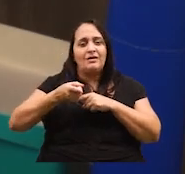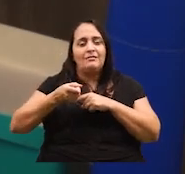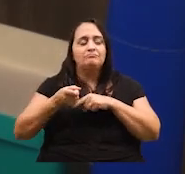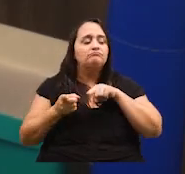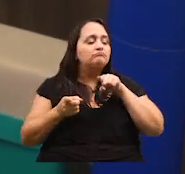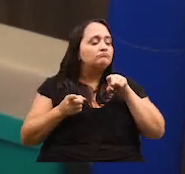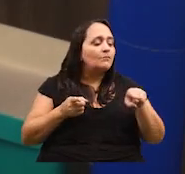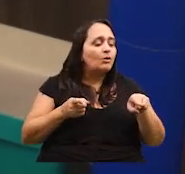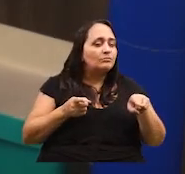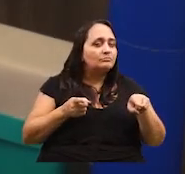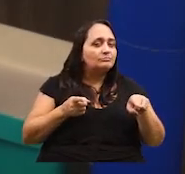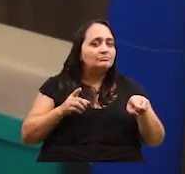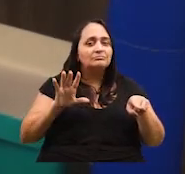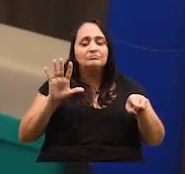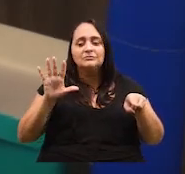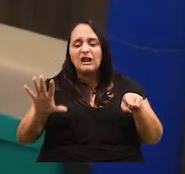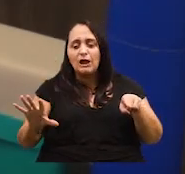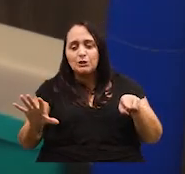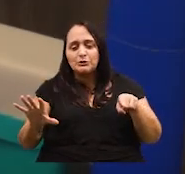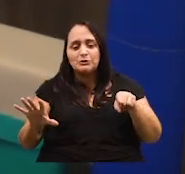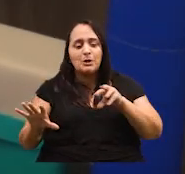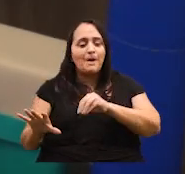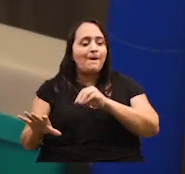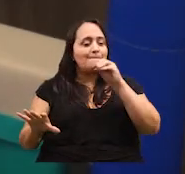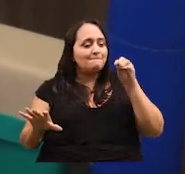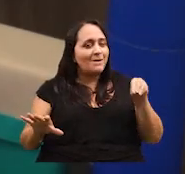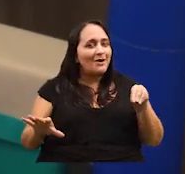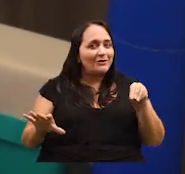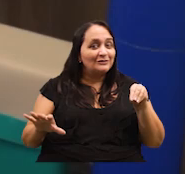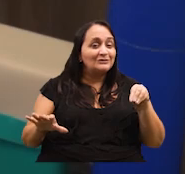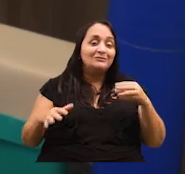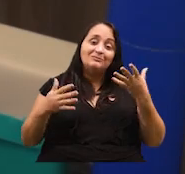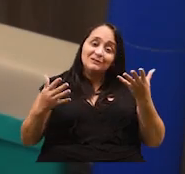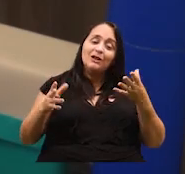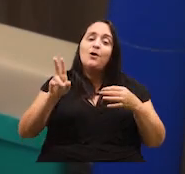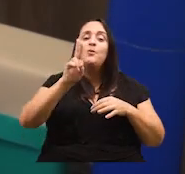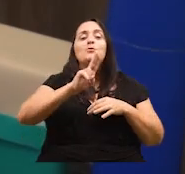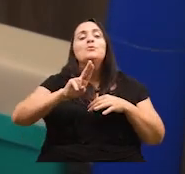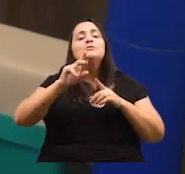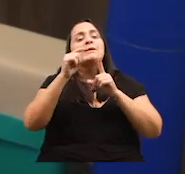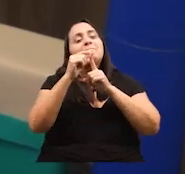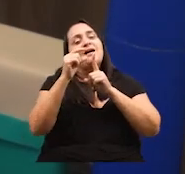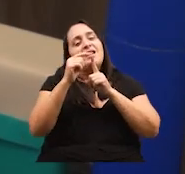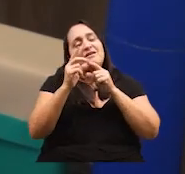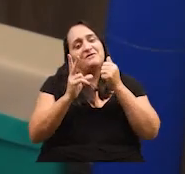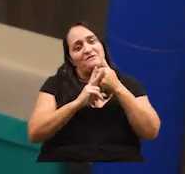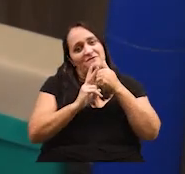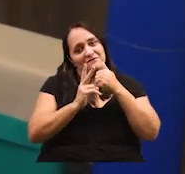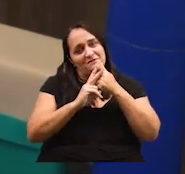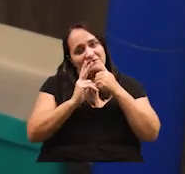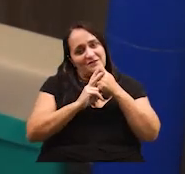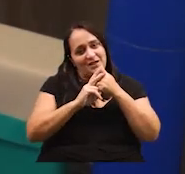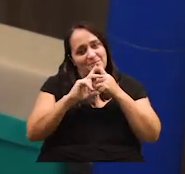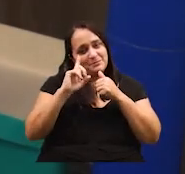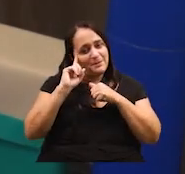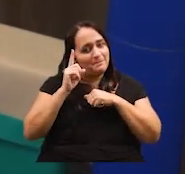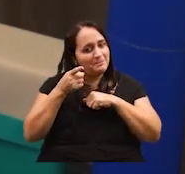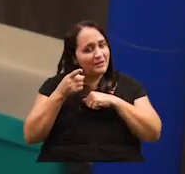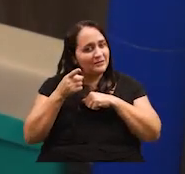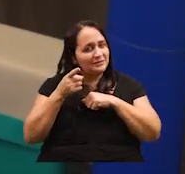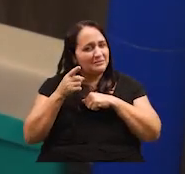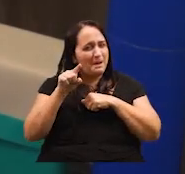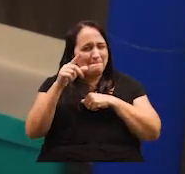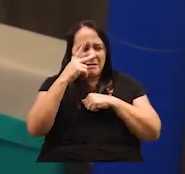as receitas costumam ter essas instruções usando os verbos no modo imperativo. Tá tudo um pouco bagunçado aí